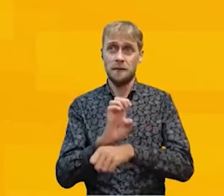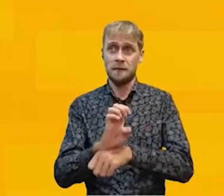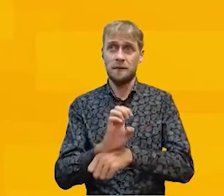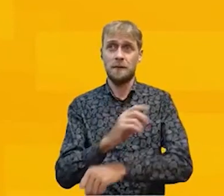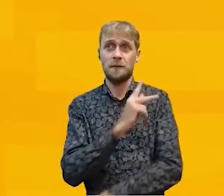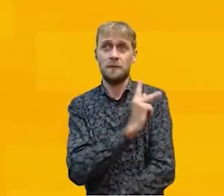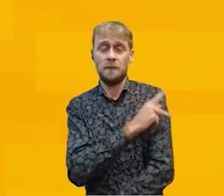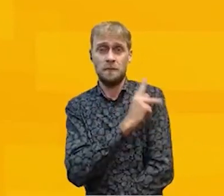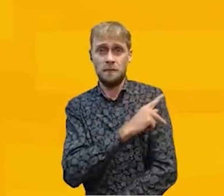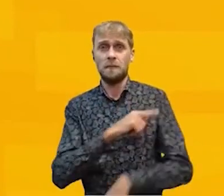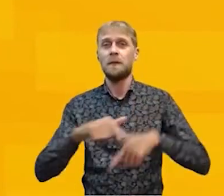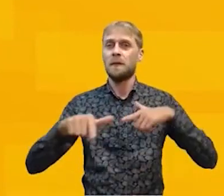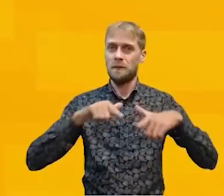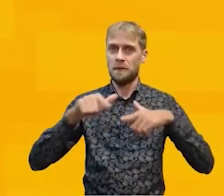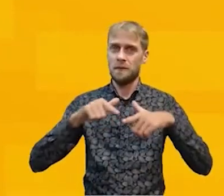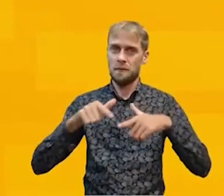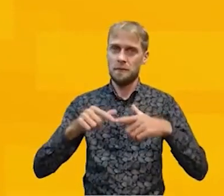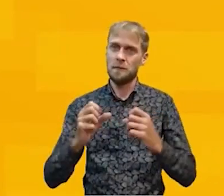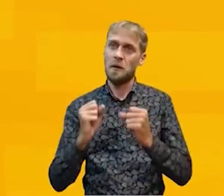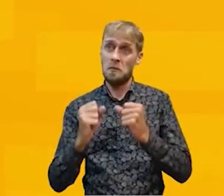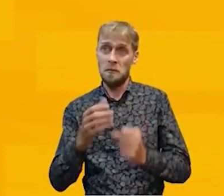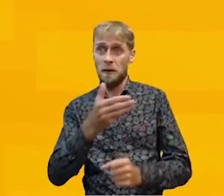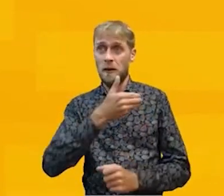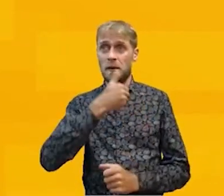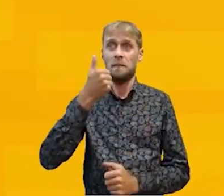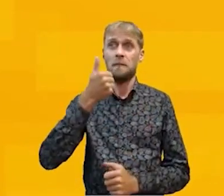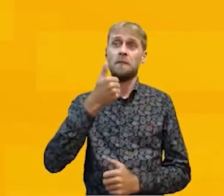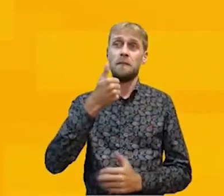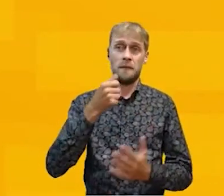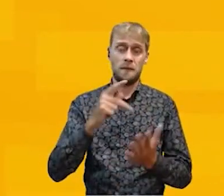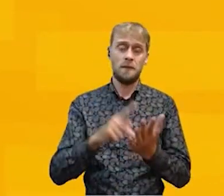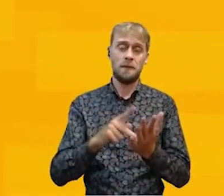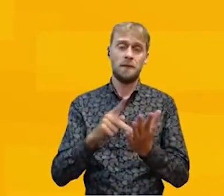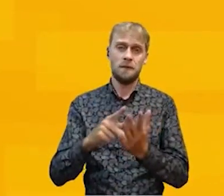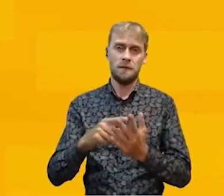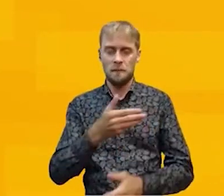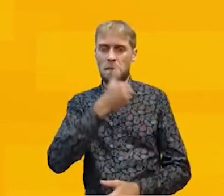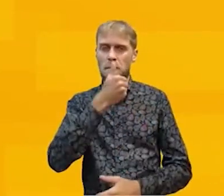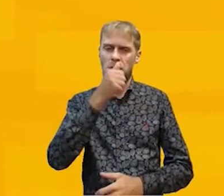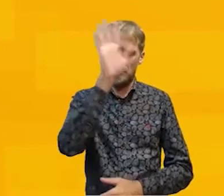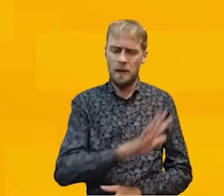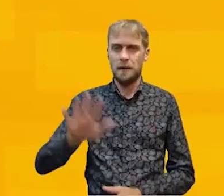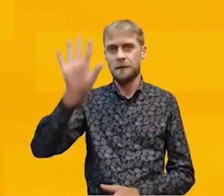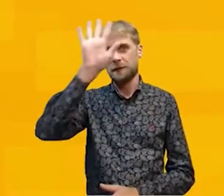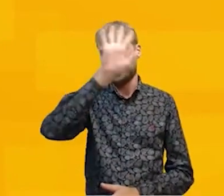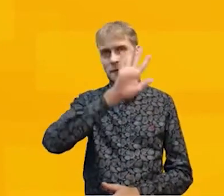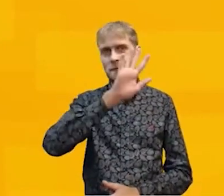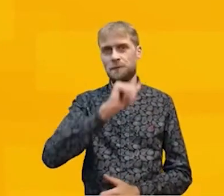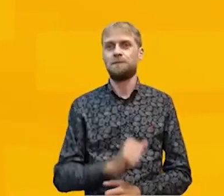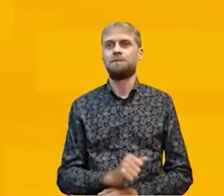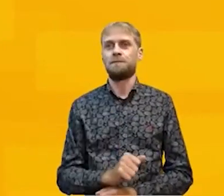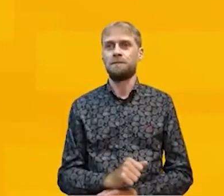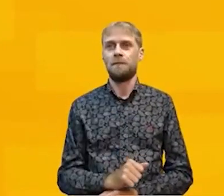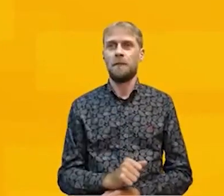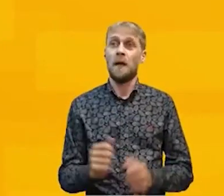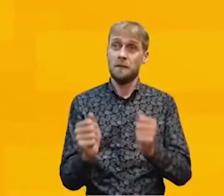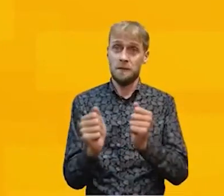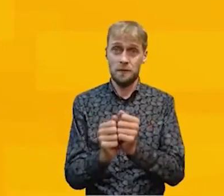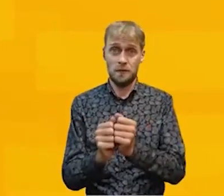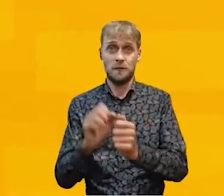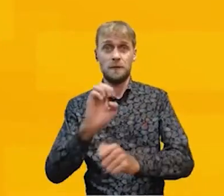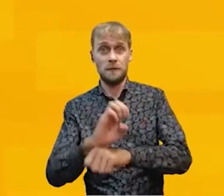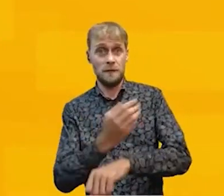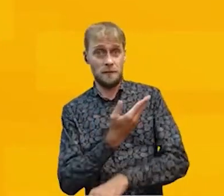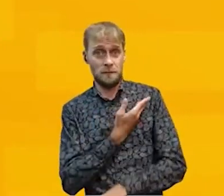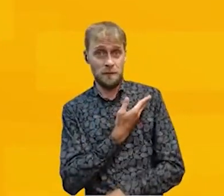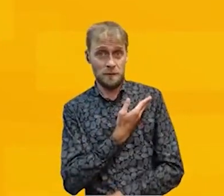está trabalhando para poder melhorar essa área, essa região toda que envolve o Matopiba do Piauí. Junto com os parceiros, também, né,